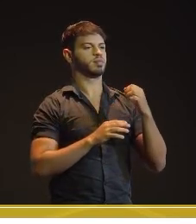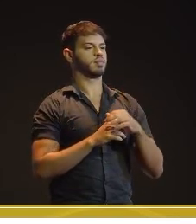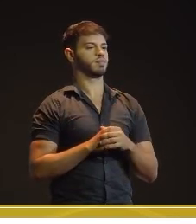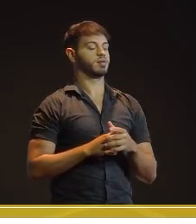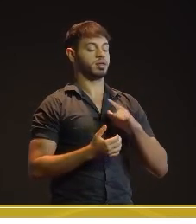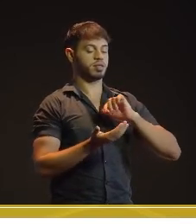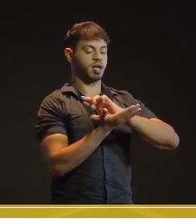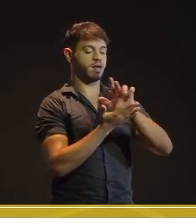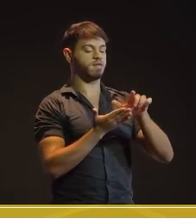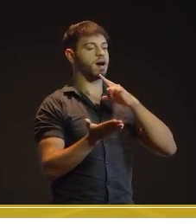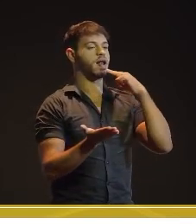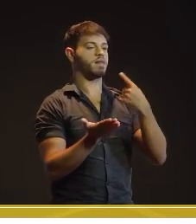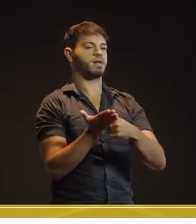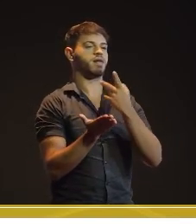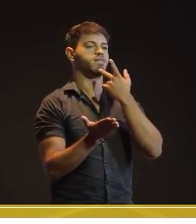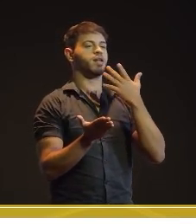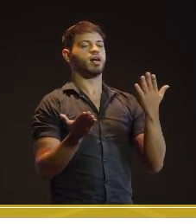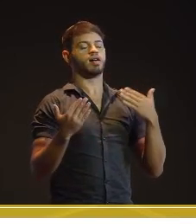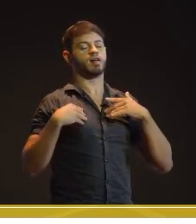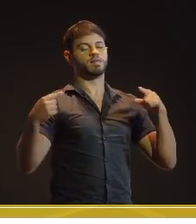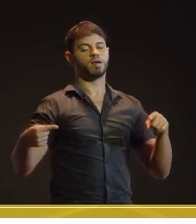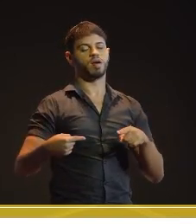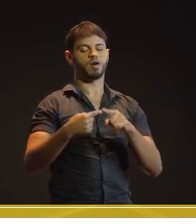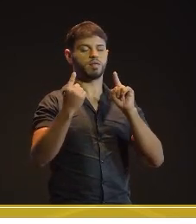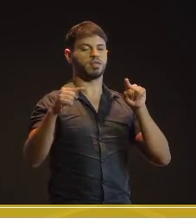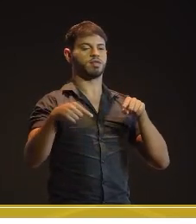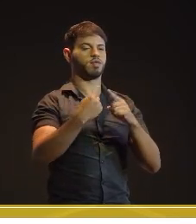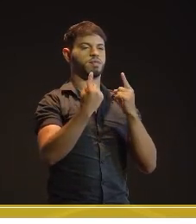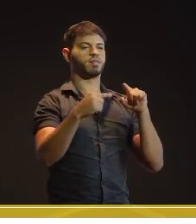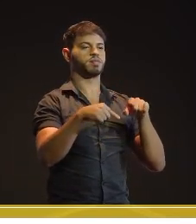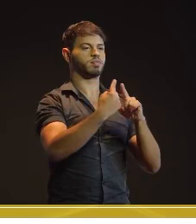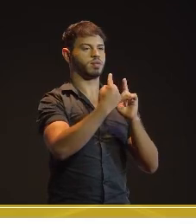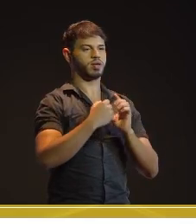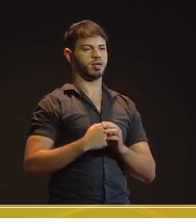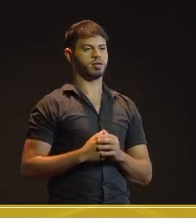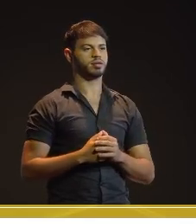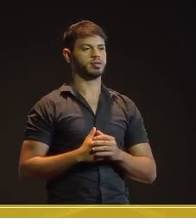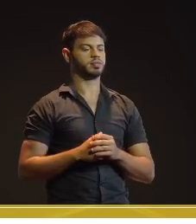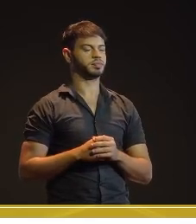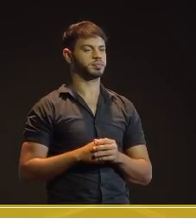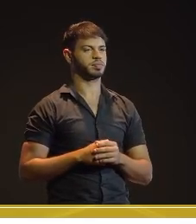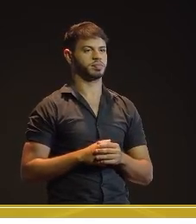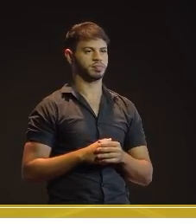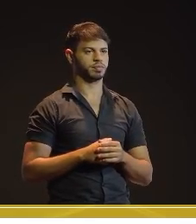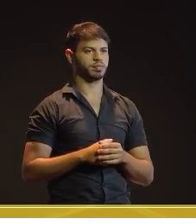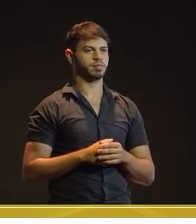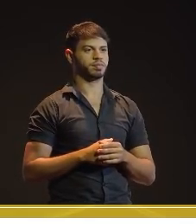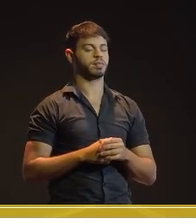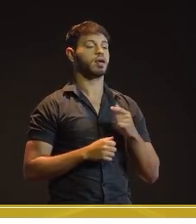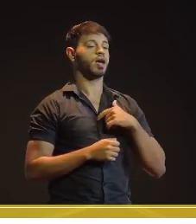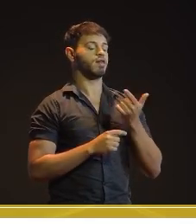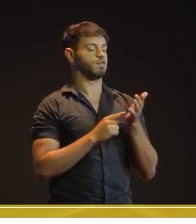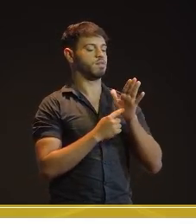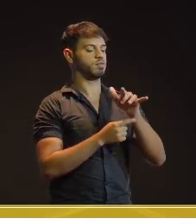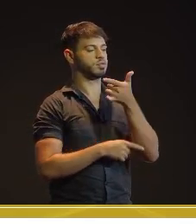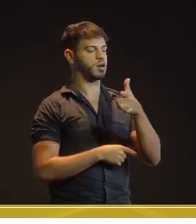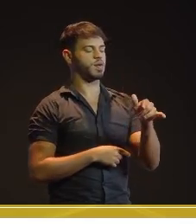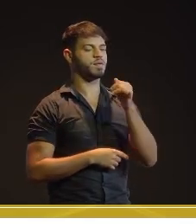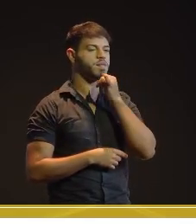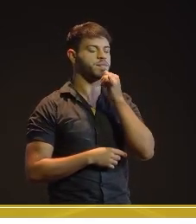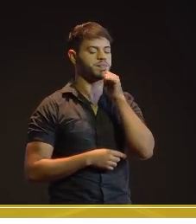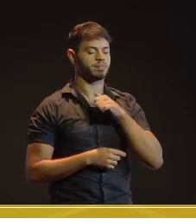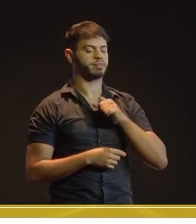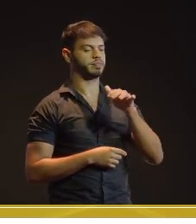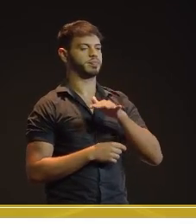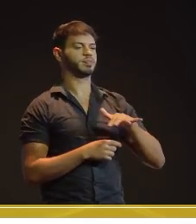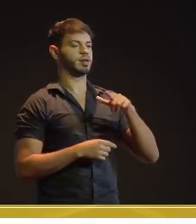várias marcas que falam assim, o meu é compatível com tal, compatível com A, compatível com B, compatível com C. Vou trazer outro setor que